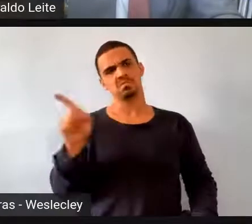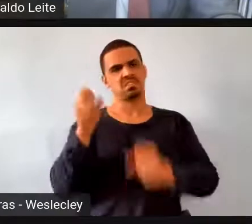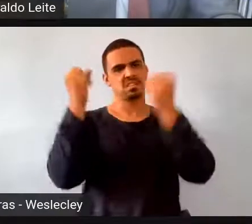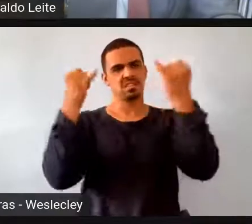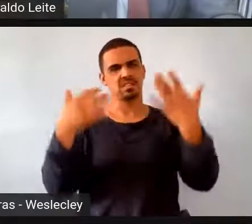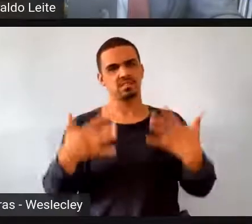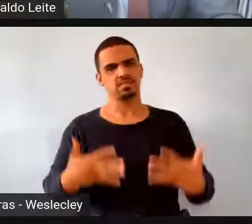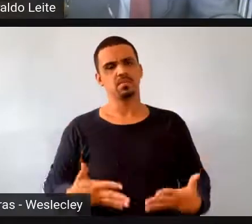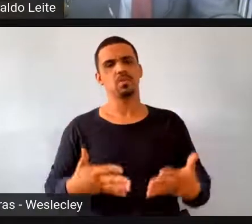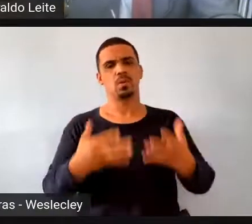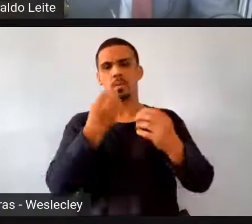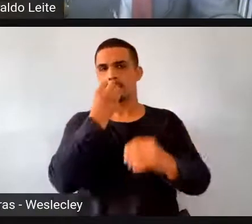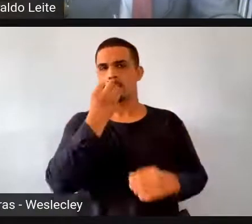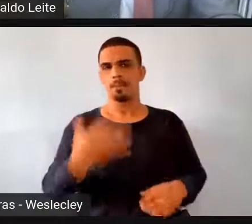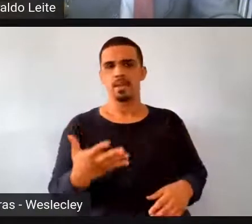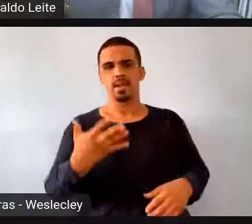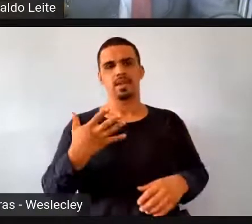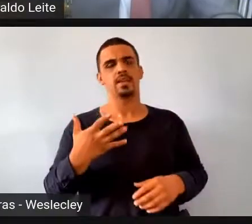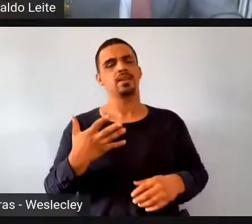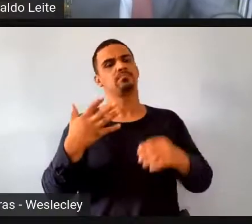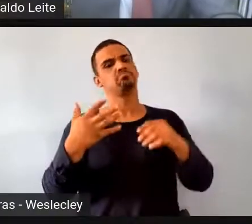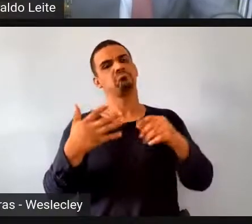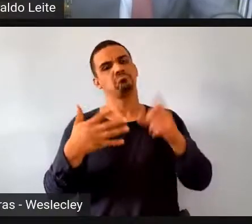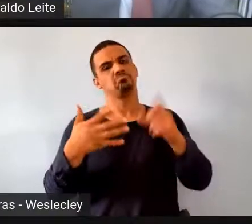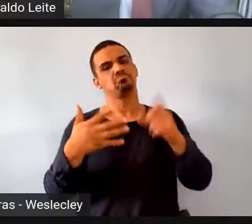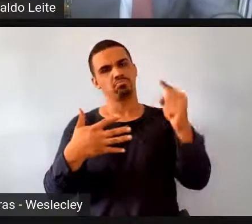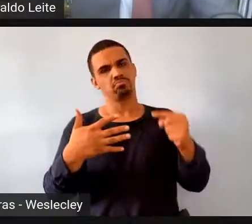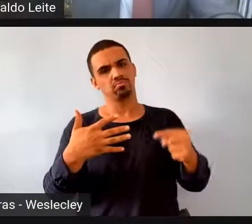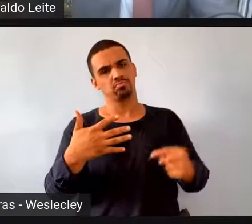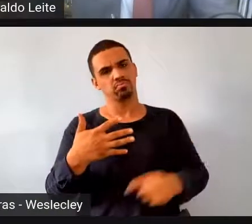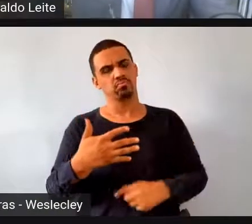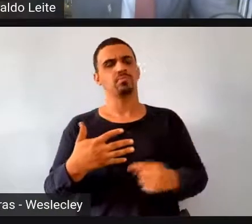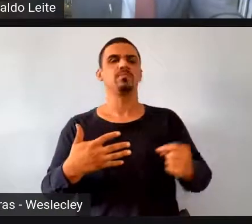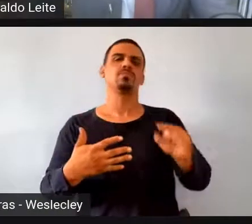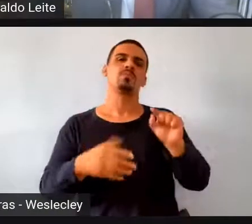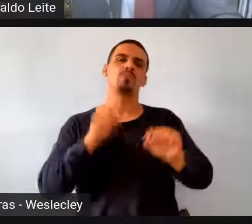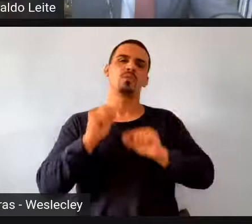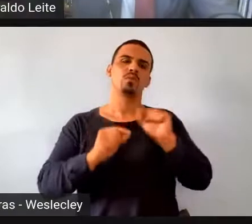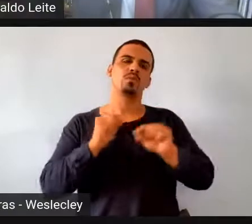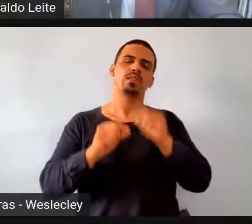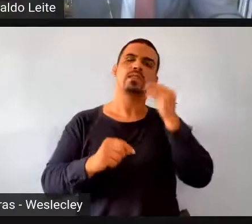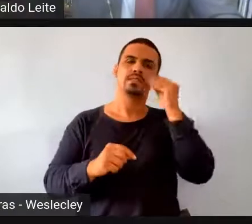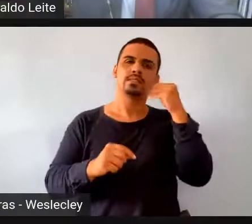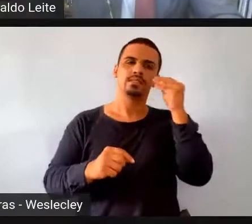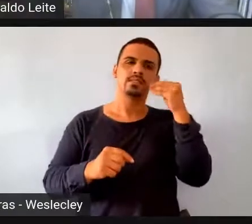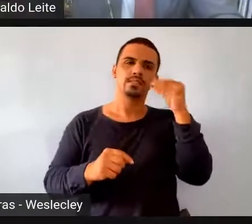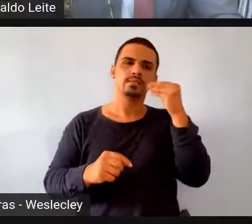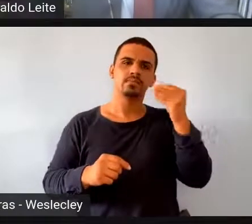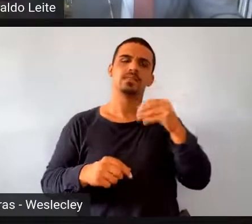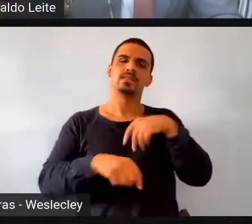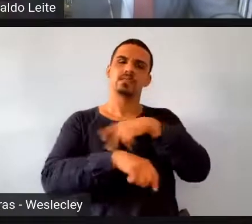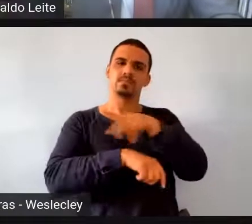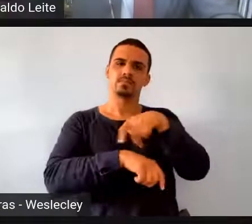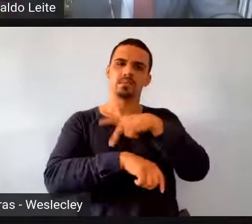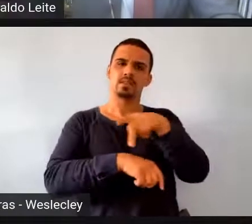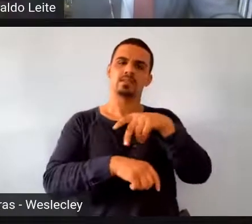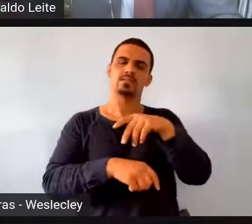bastante bem aí essas questões, né? Acho que o que tem de experiência internacional no mundo realmente para